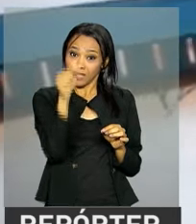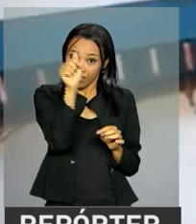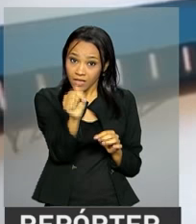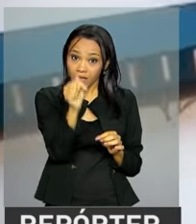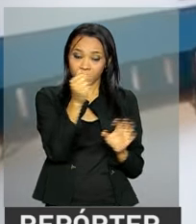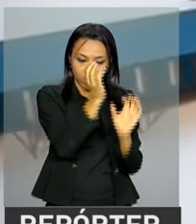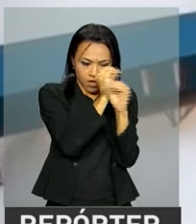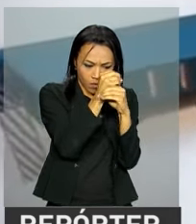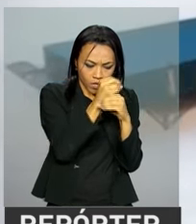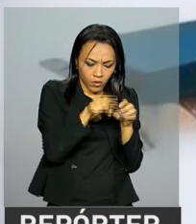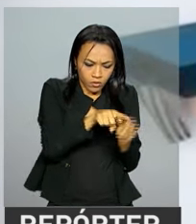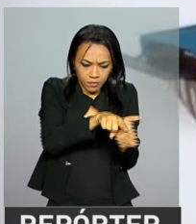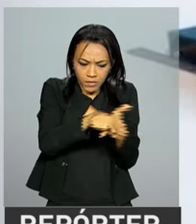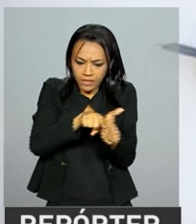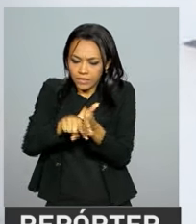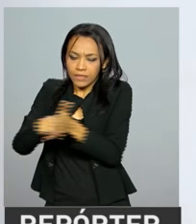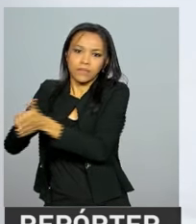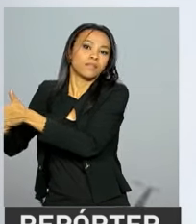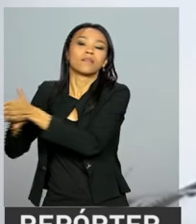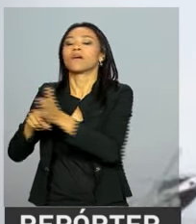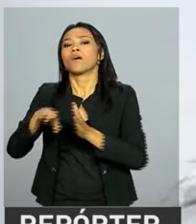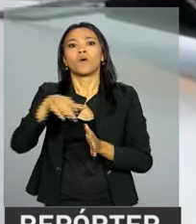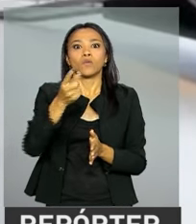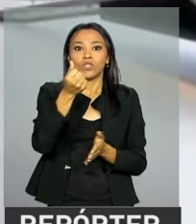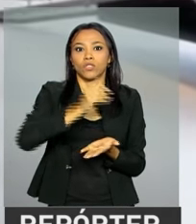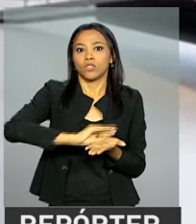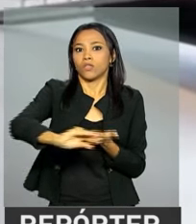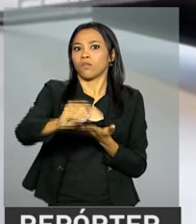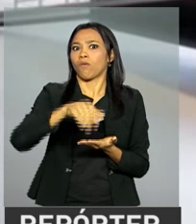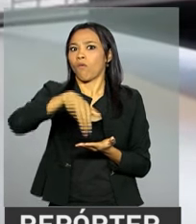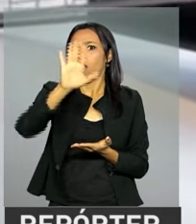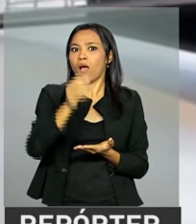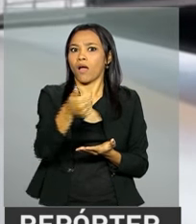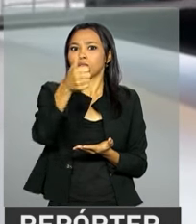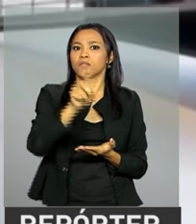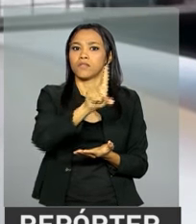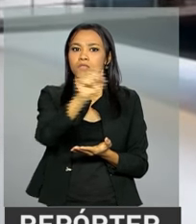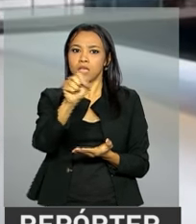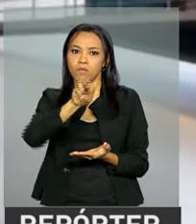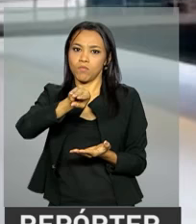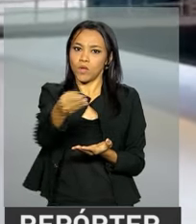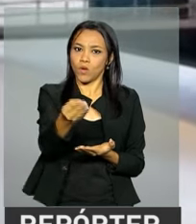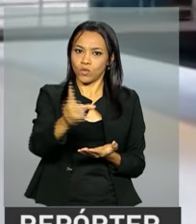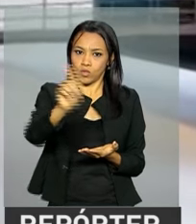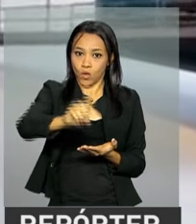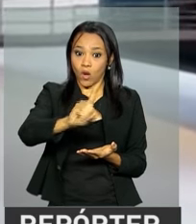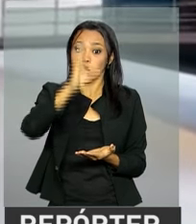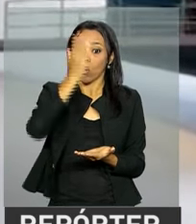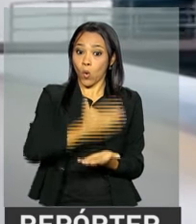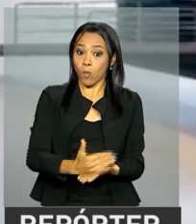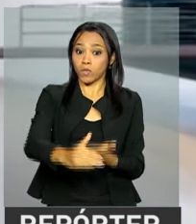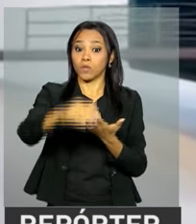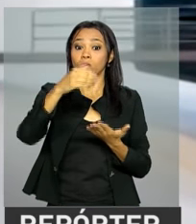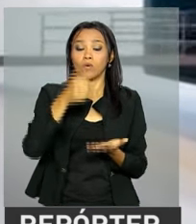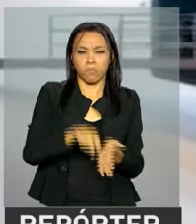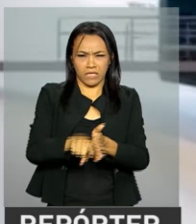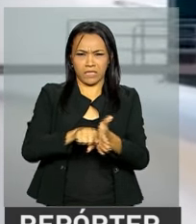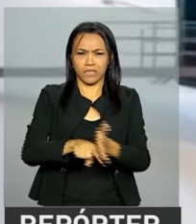o investimento é de quase 100 milhões de dólares a estação começou as atividades em